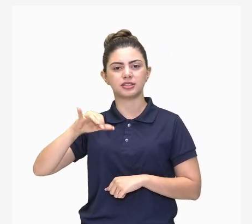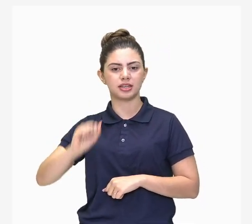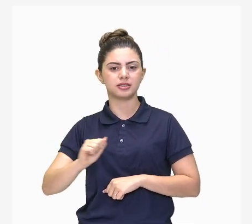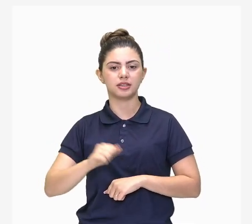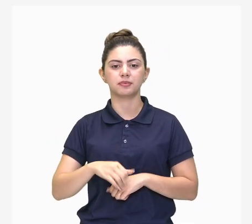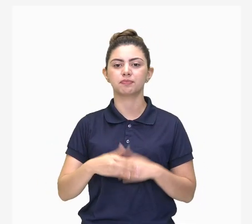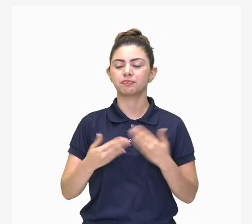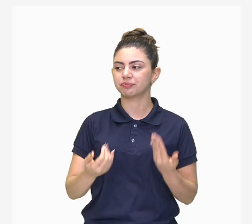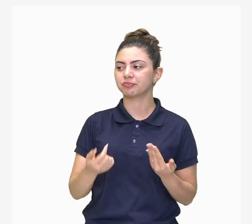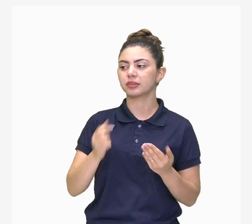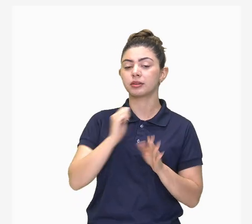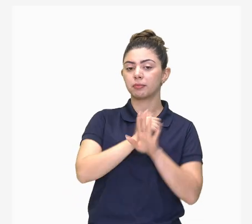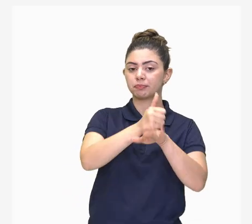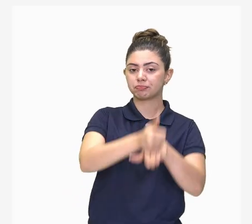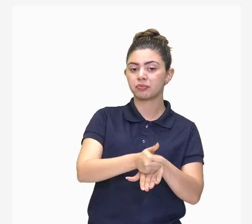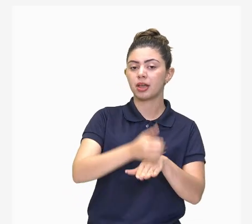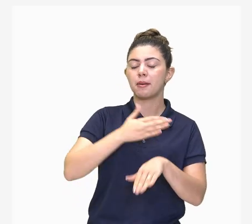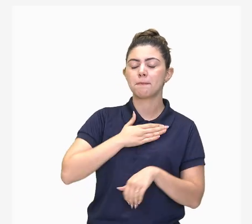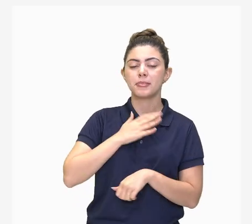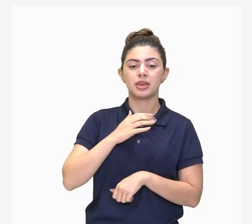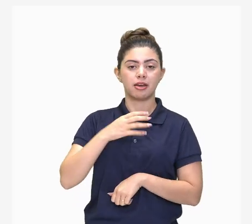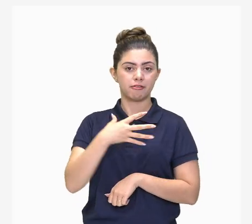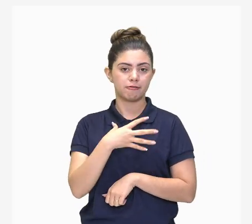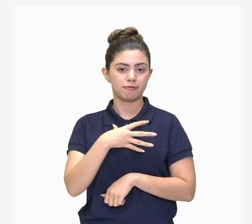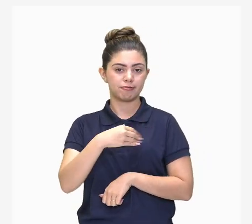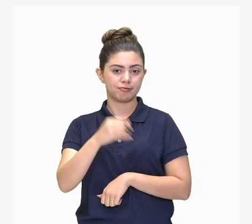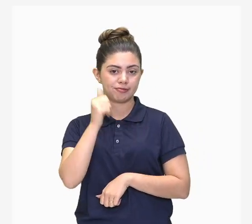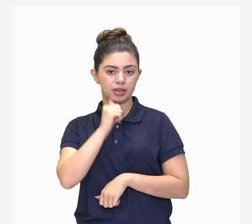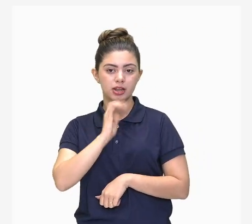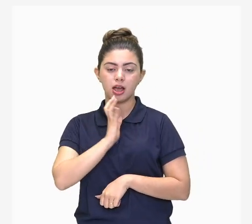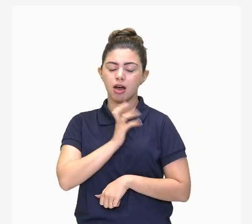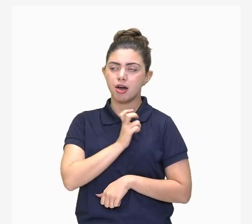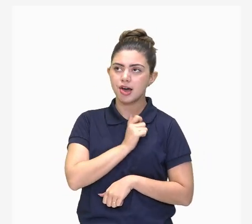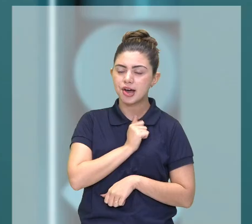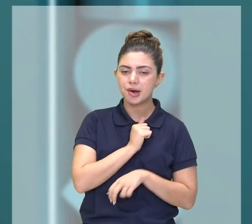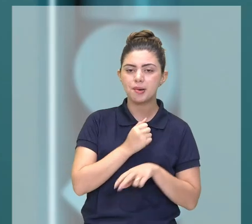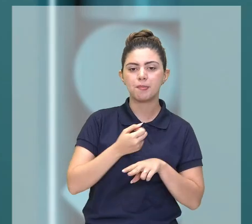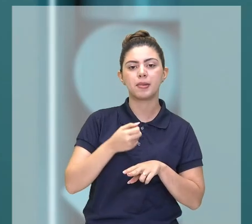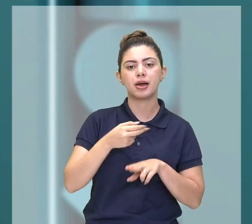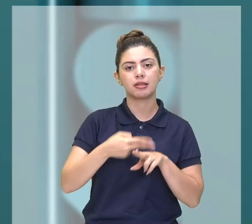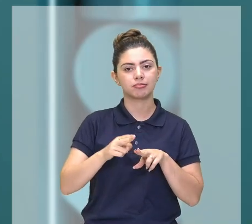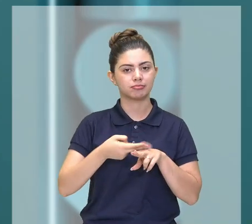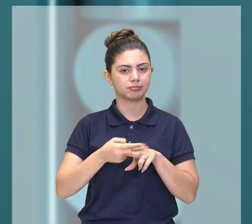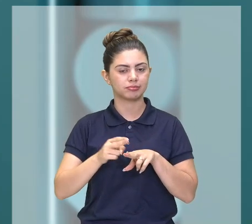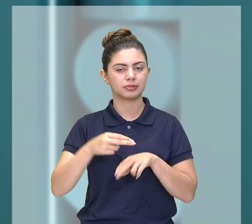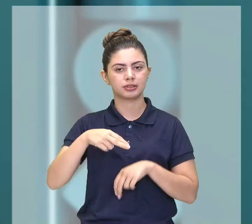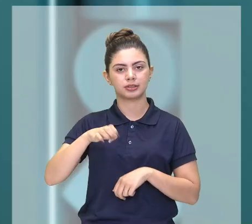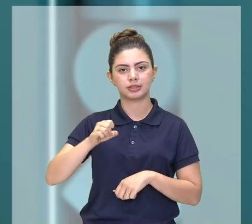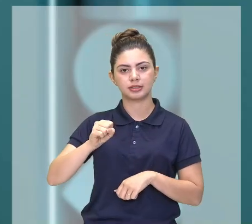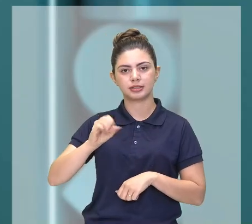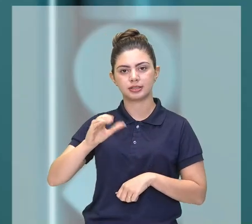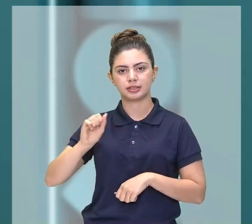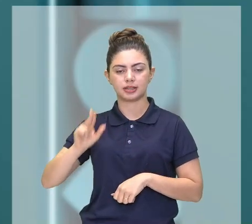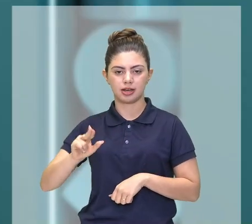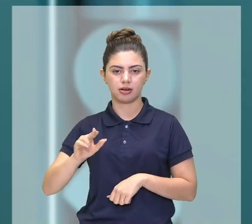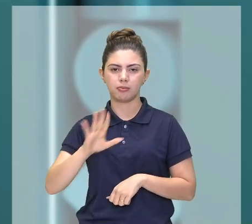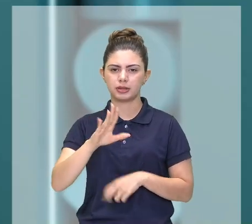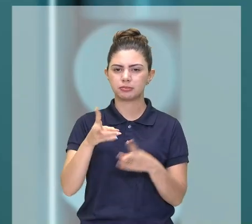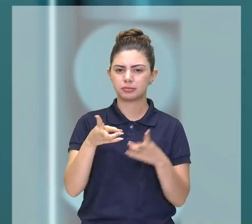seja, aqui há uma substituição do achocolatado para, né,